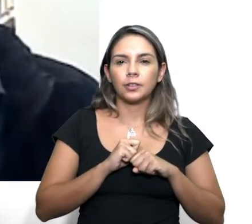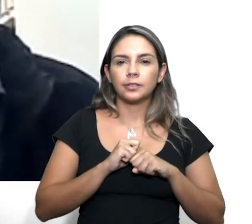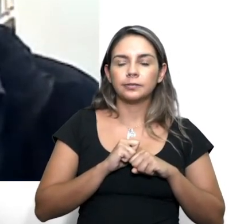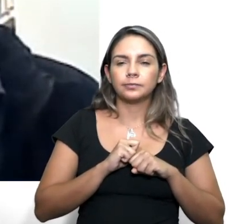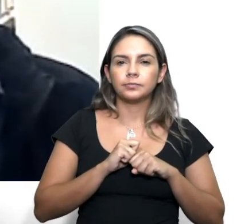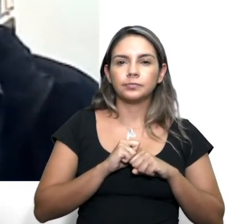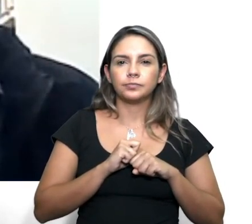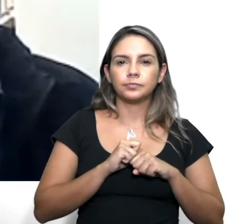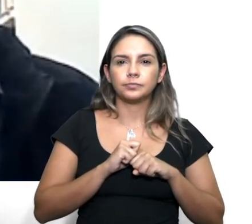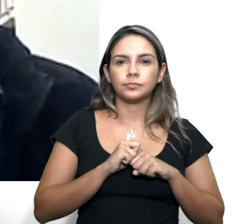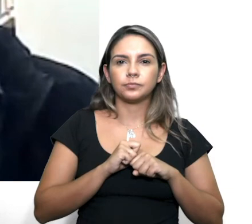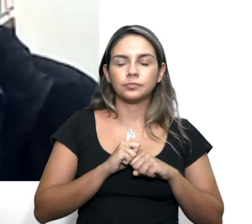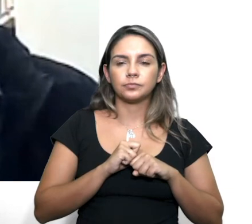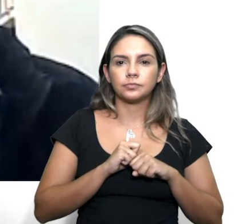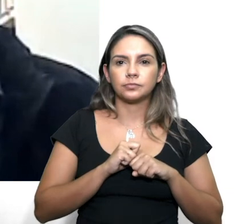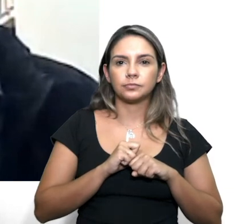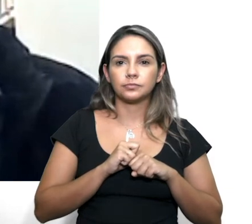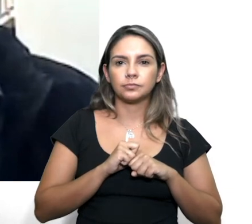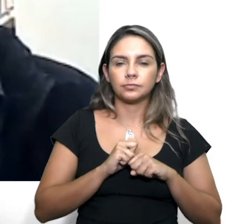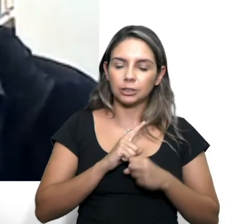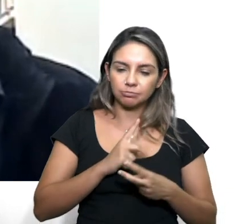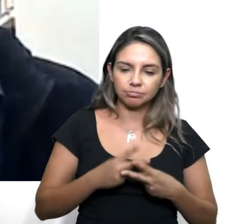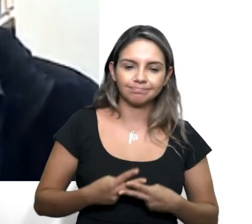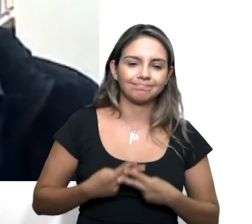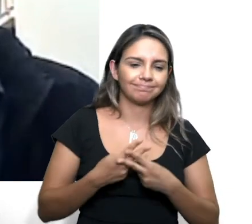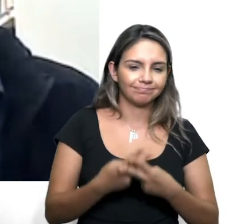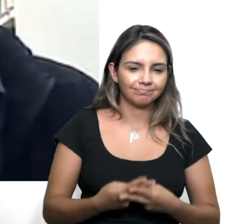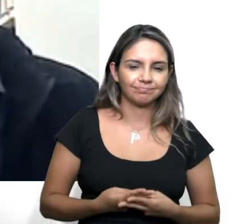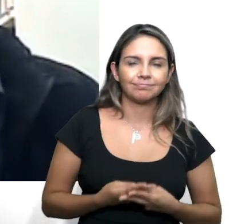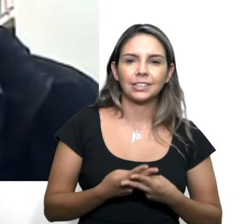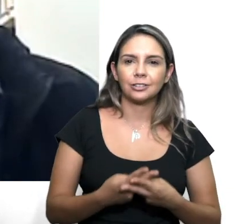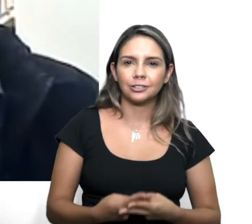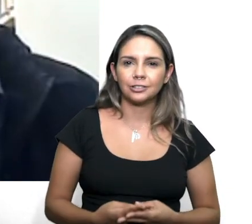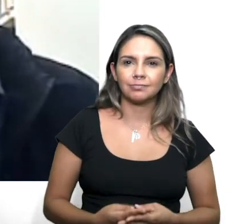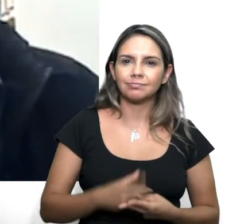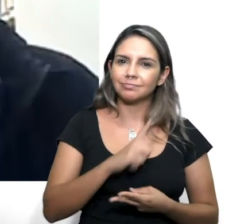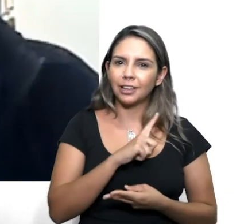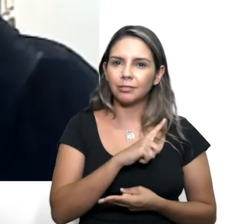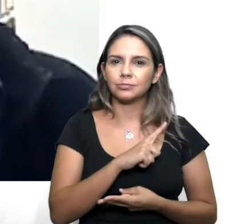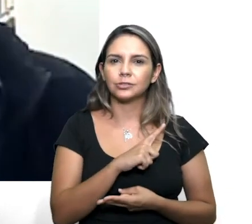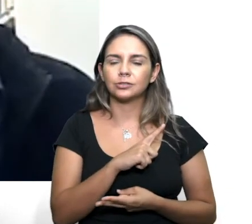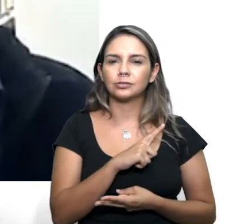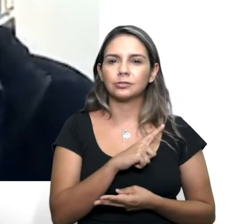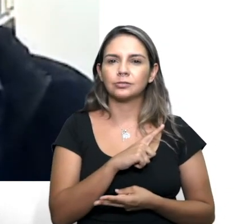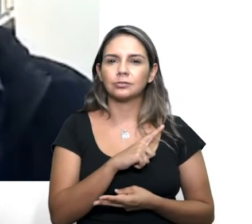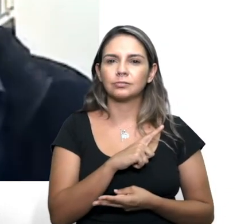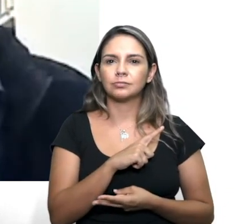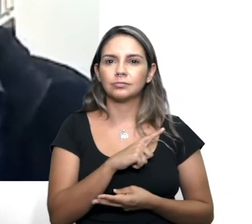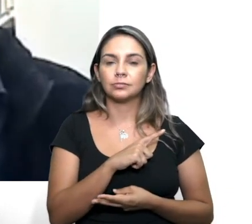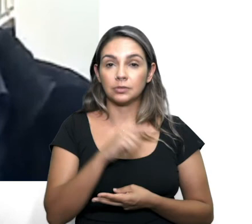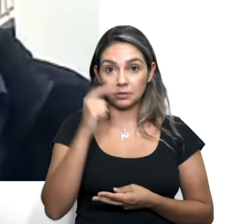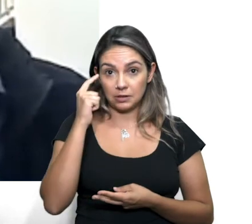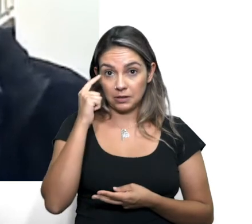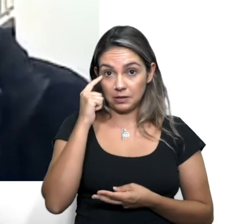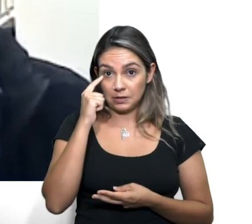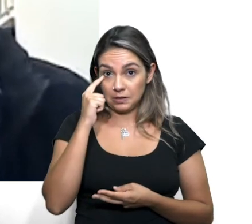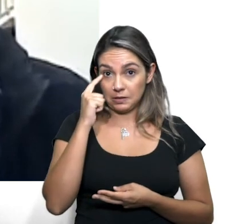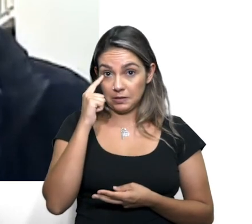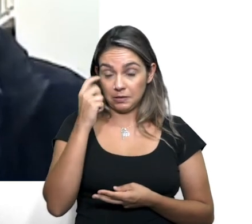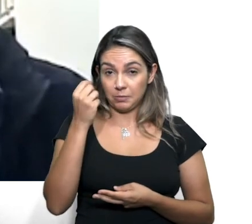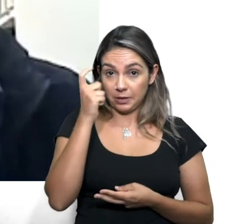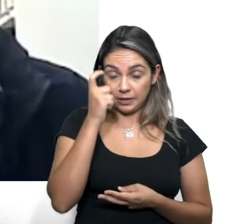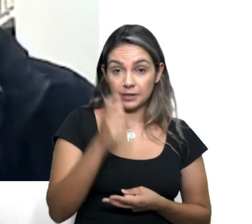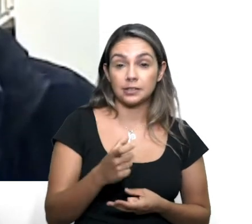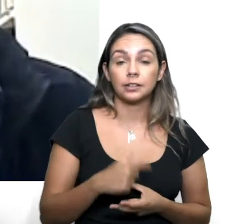muito temos de nos aguentar, que é uma expressão muito simples, muito popular, mas muito